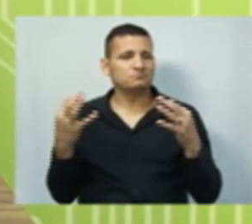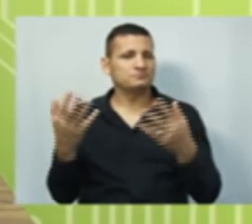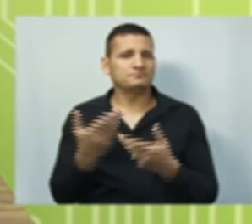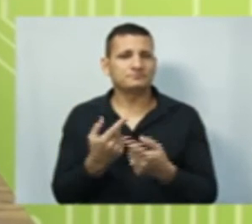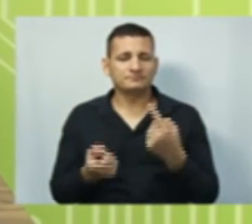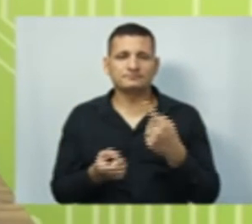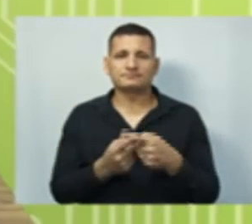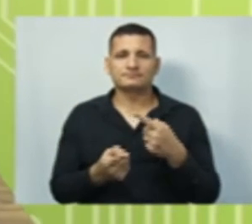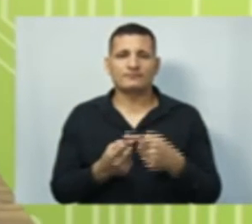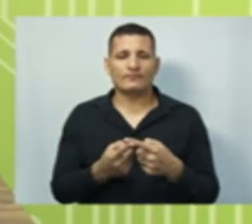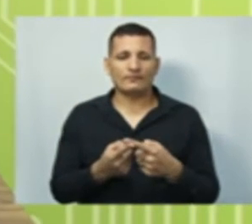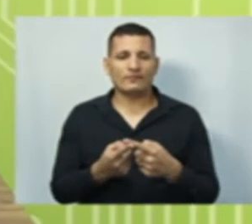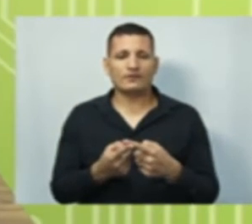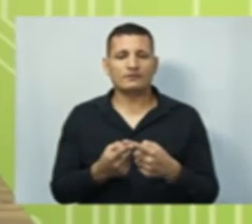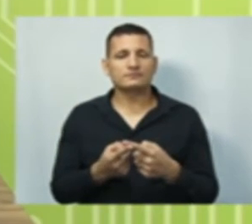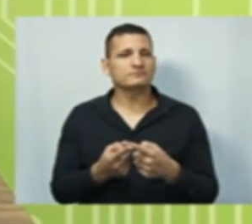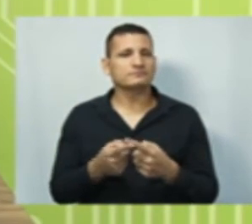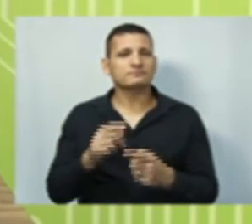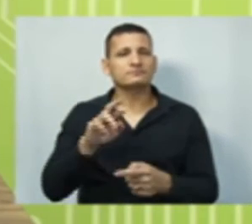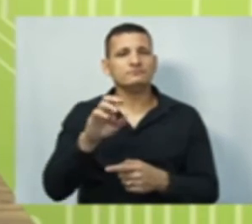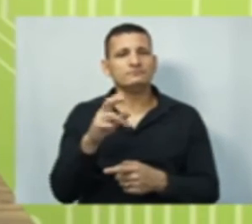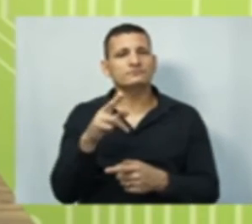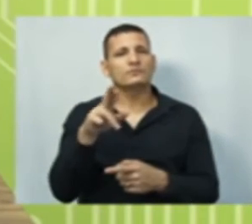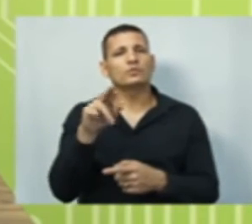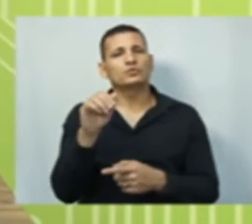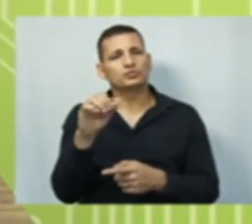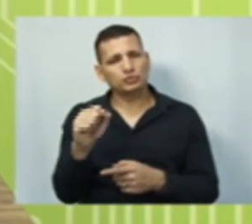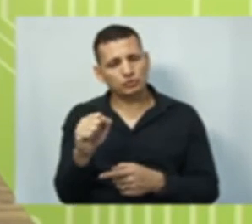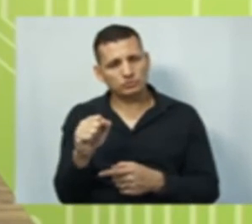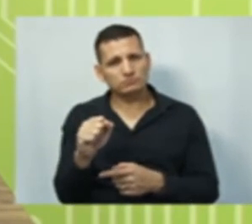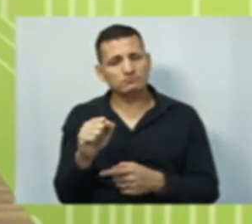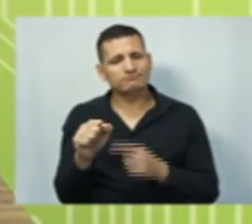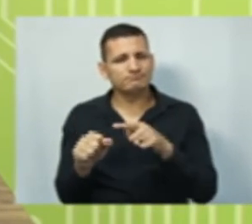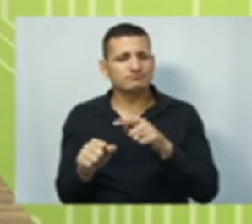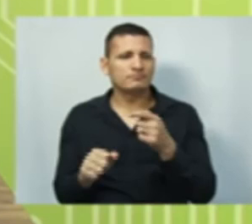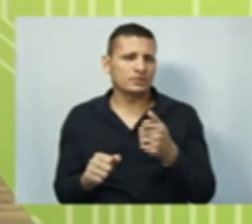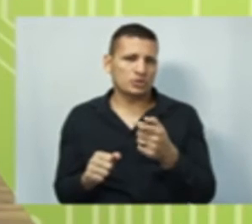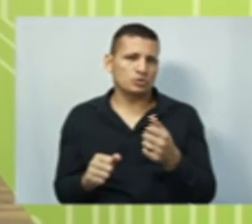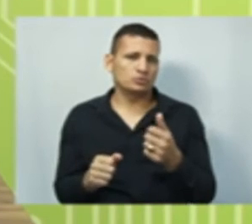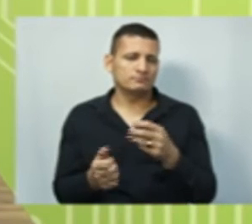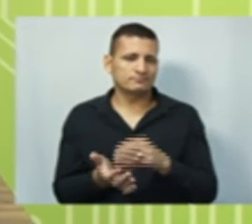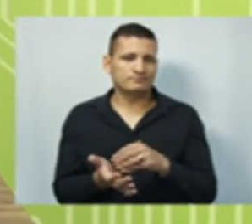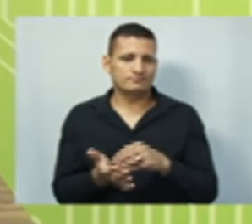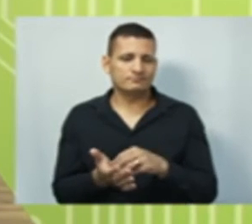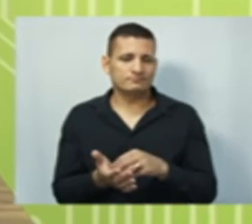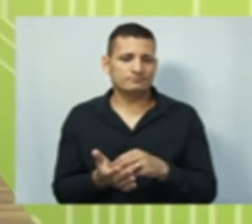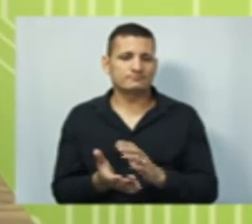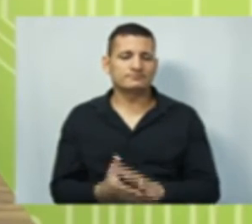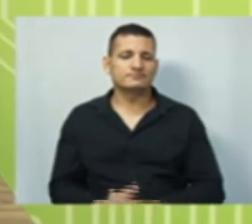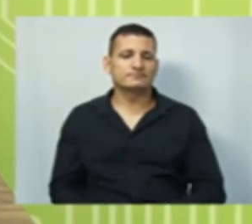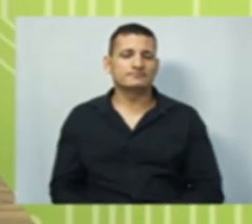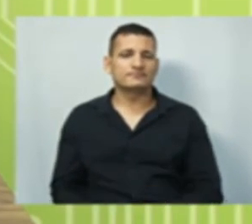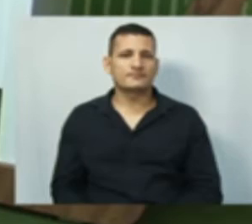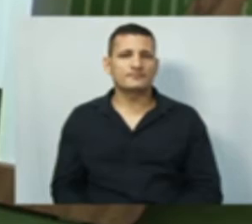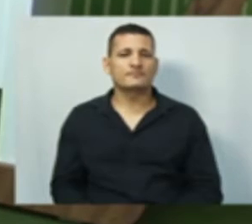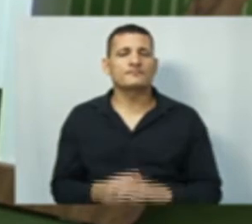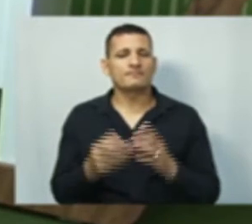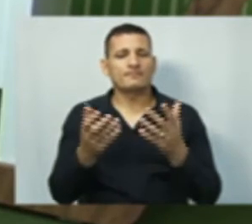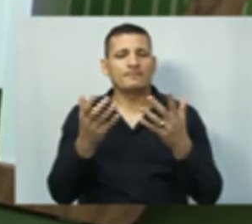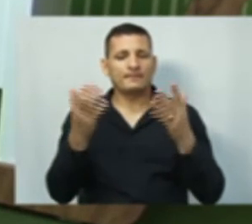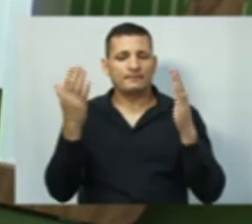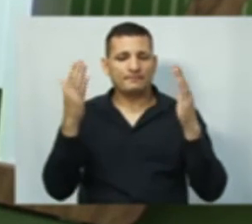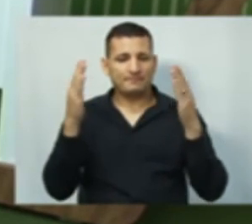nossos recursos produtivos são escassos e são esses mesmos que vocês trouxeram. Parabéns pela participação. Quero parabenizar